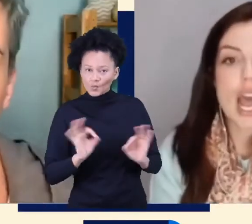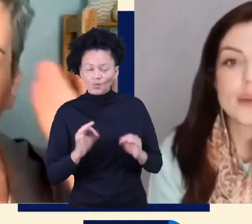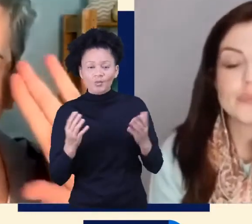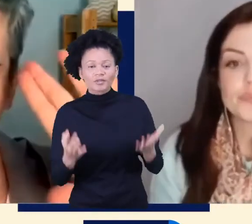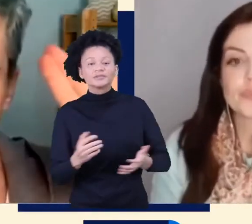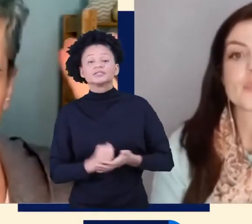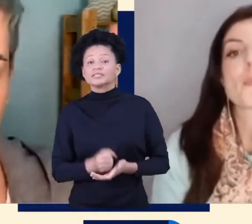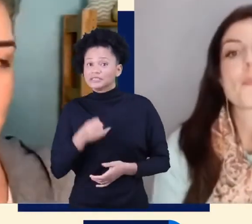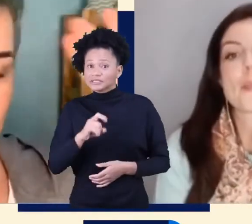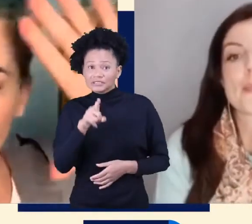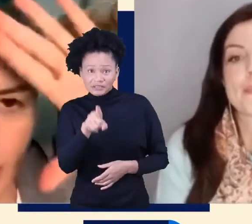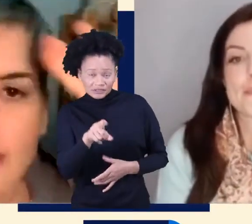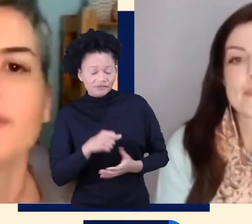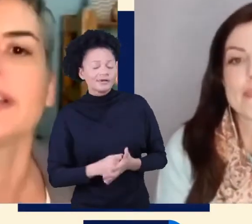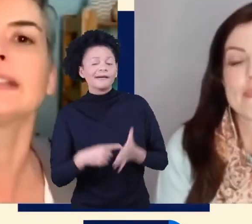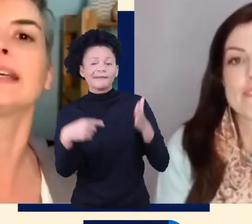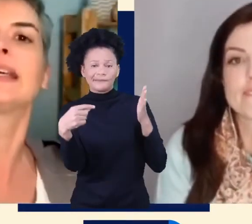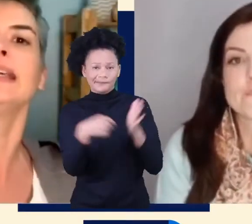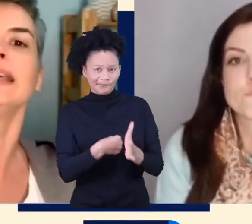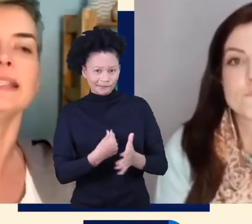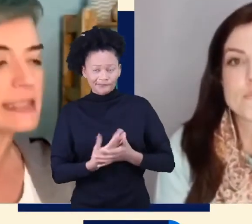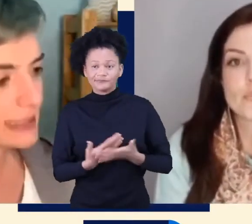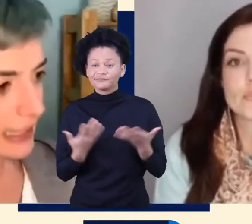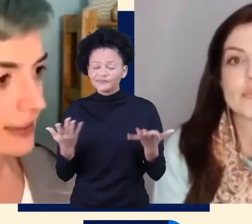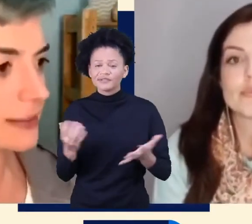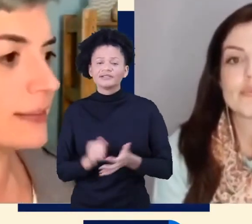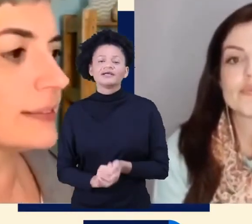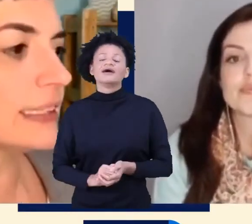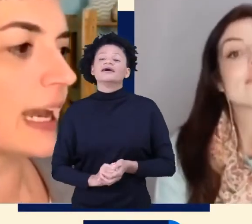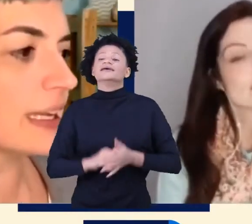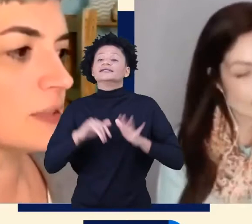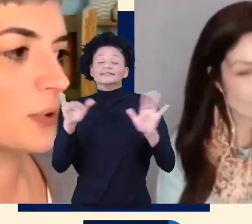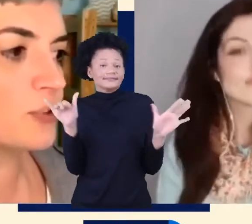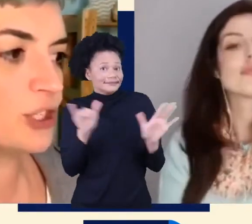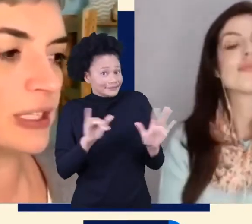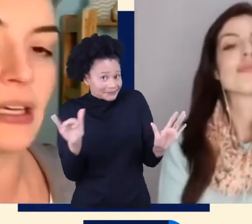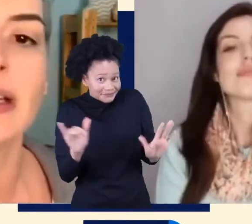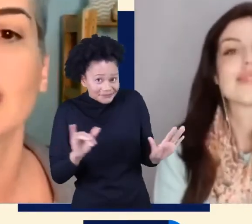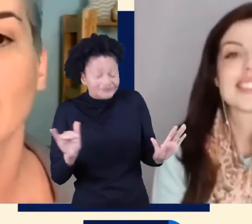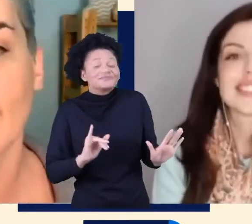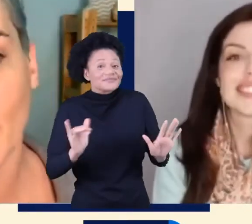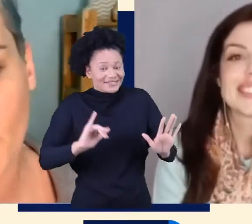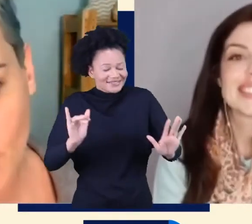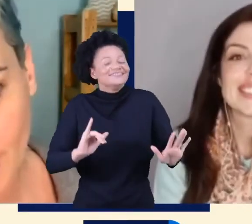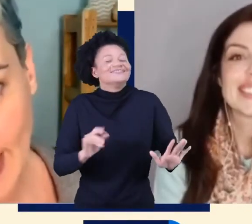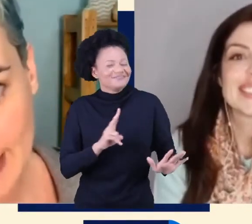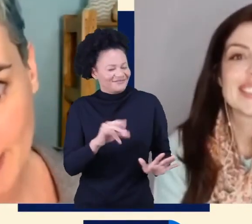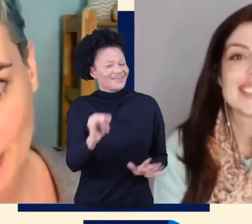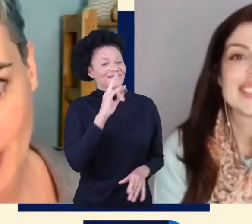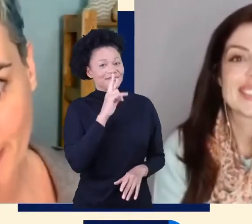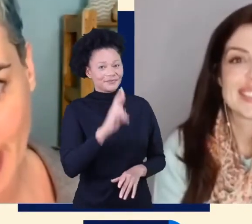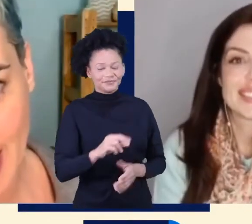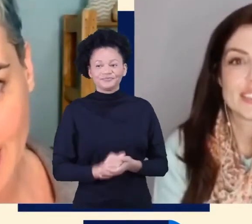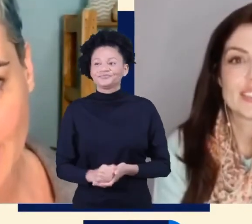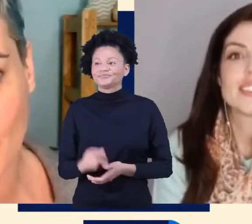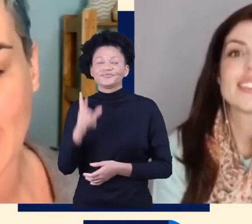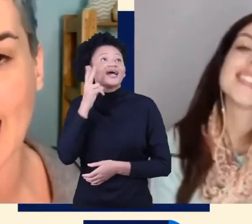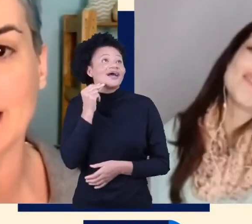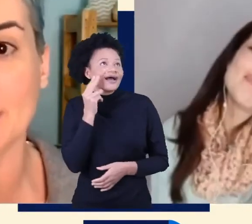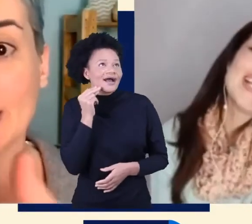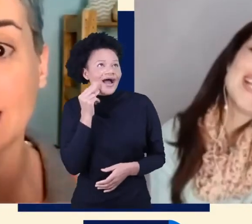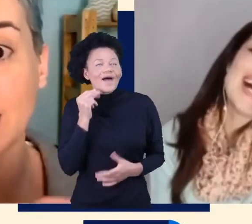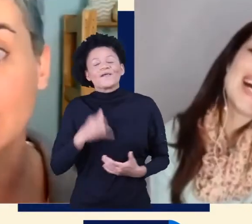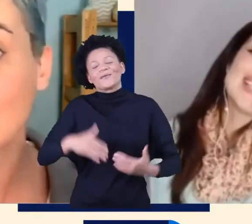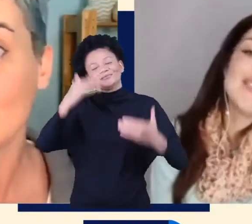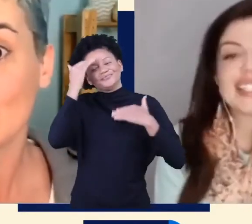mandou sua pergunta... Fique tranquilos que será respondida. Carol, muito obrigada mais uma vez.